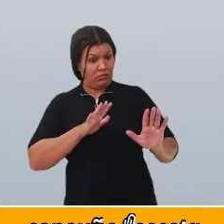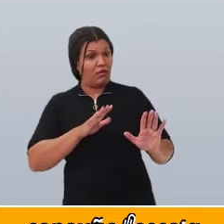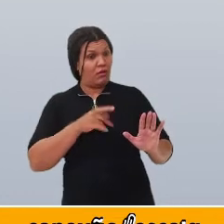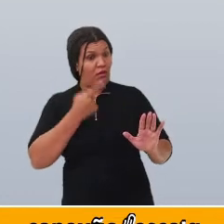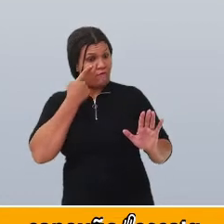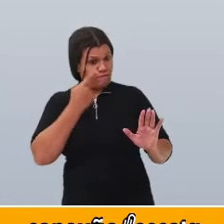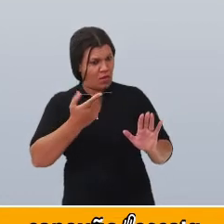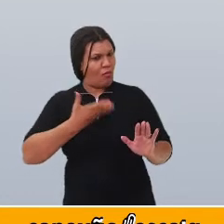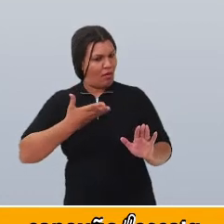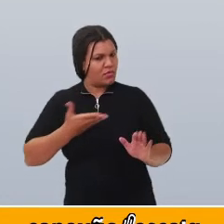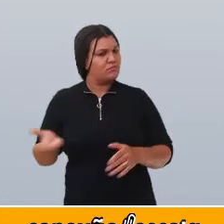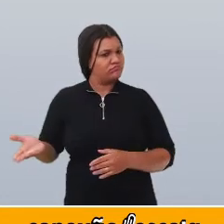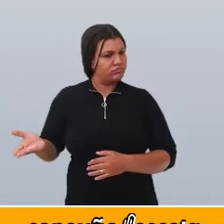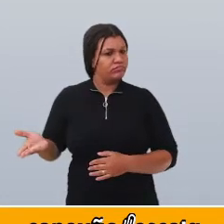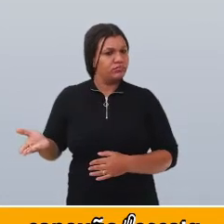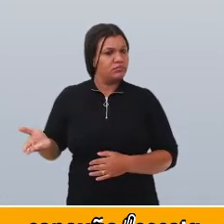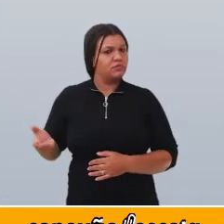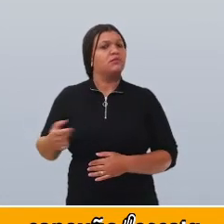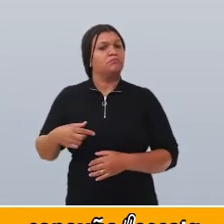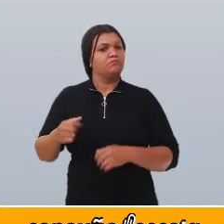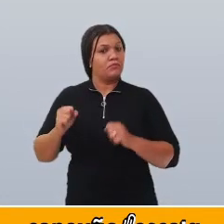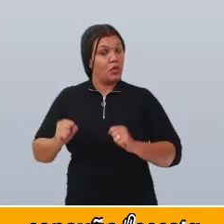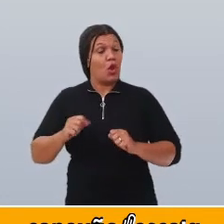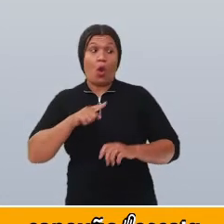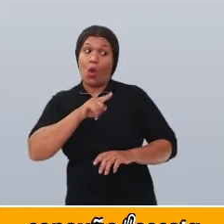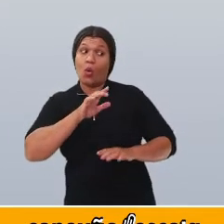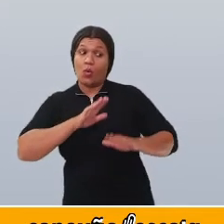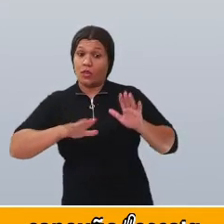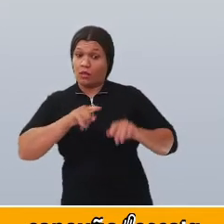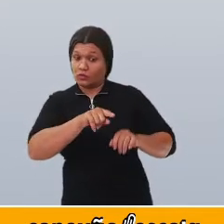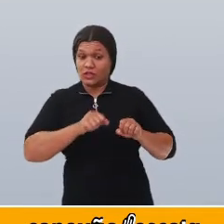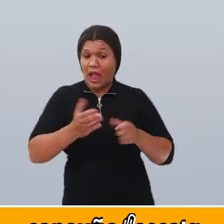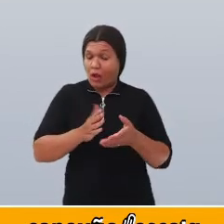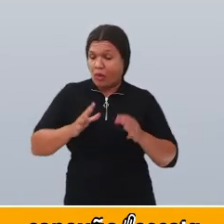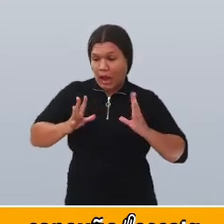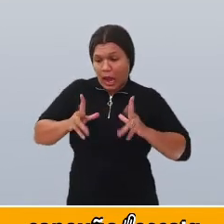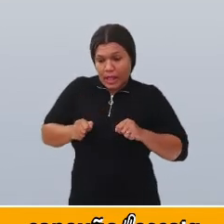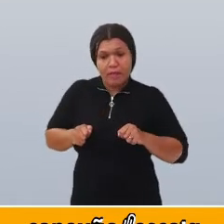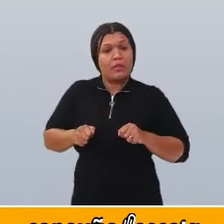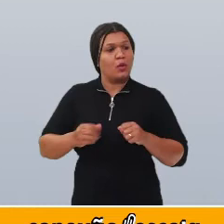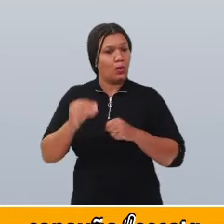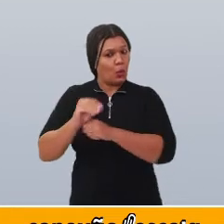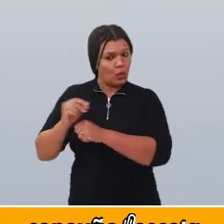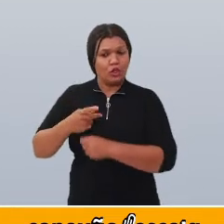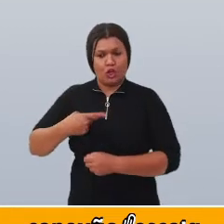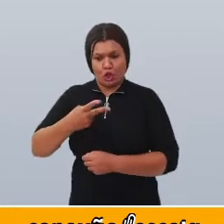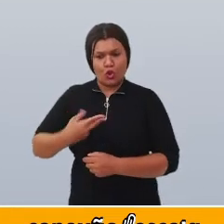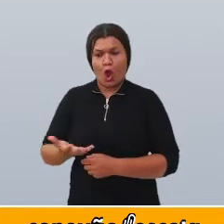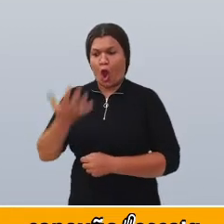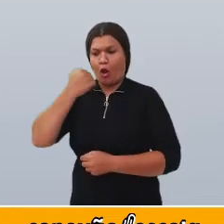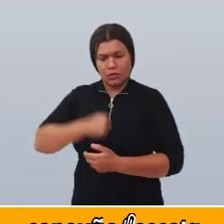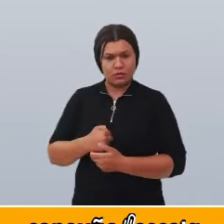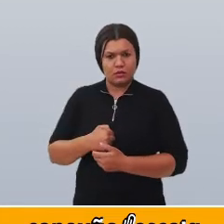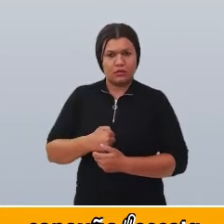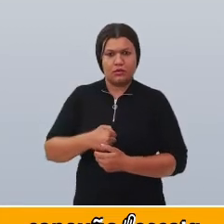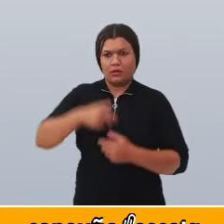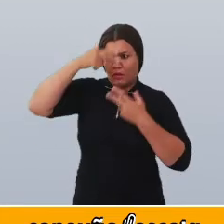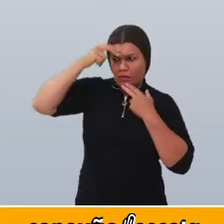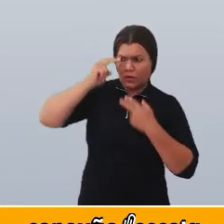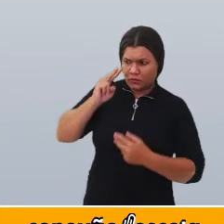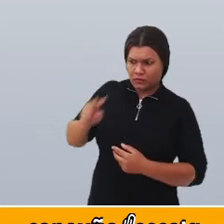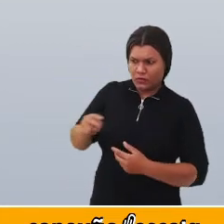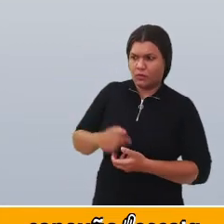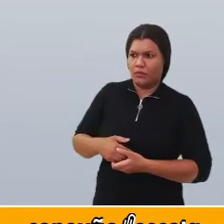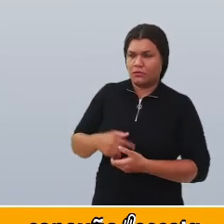amigo bode, esfole e trate para nós comer. O bode, quando viu aquilo, disse